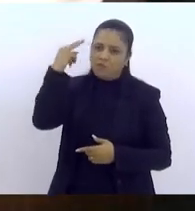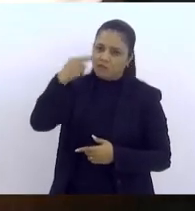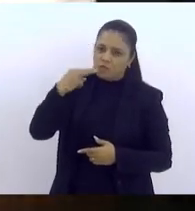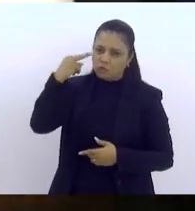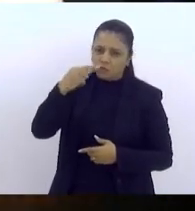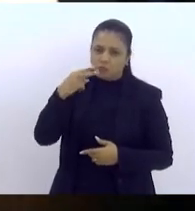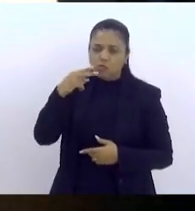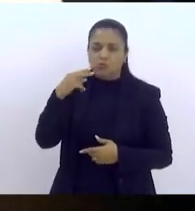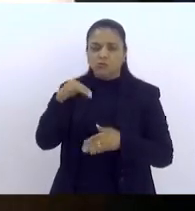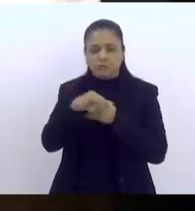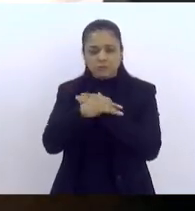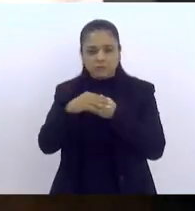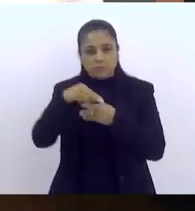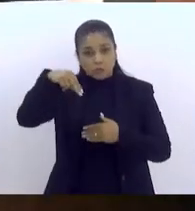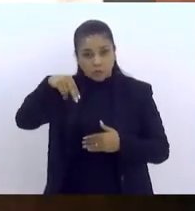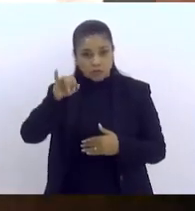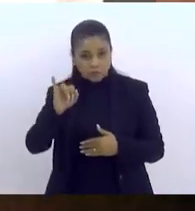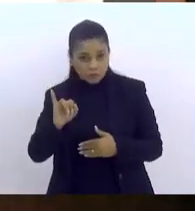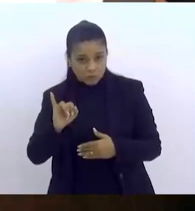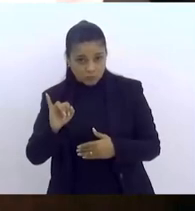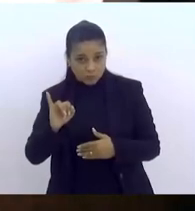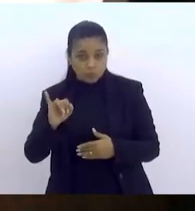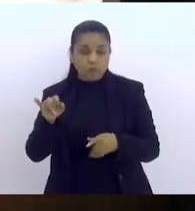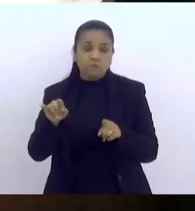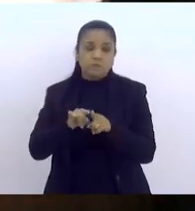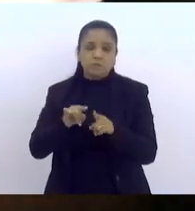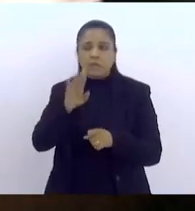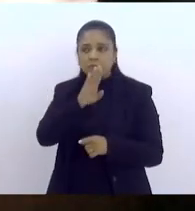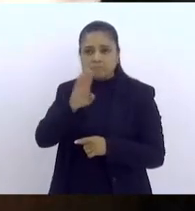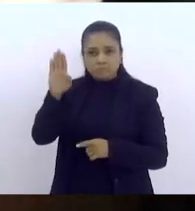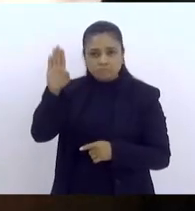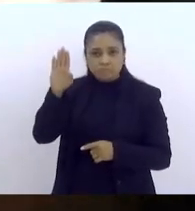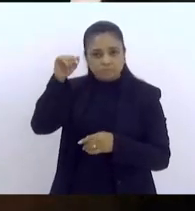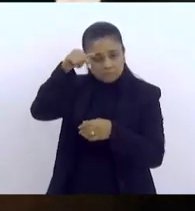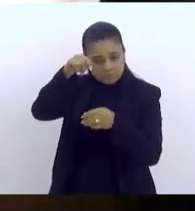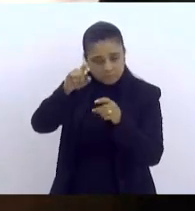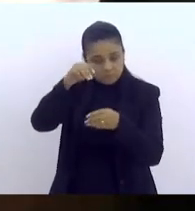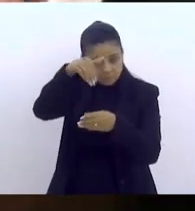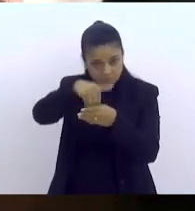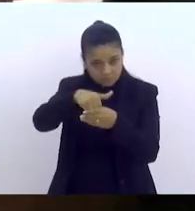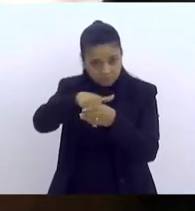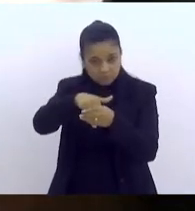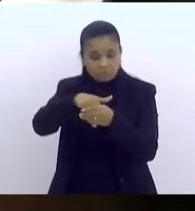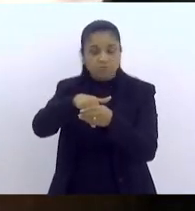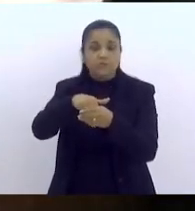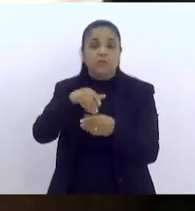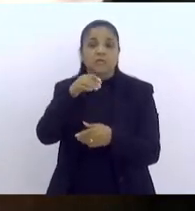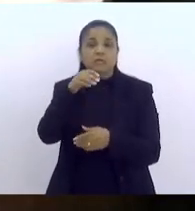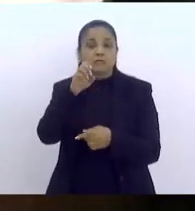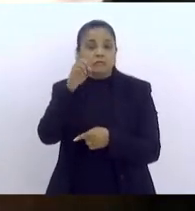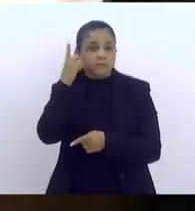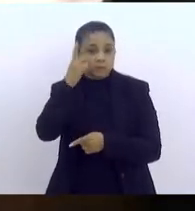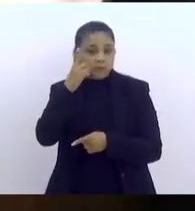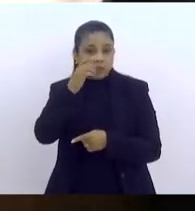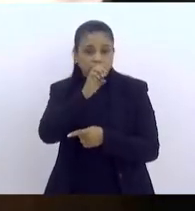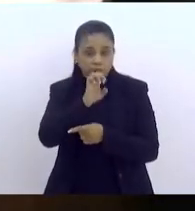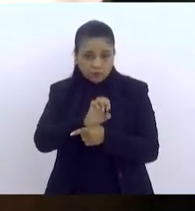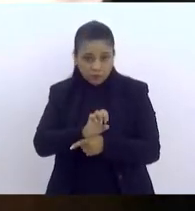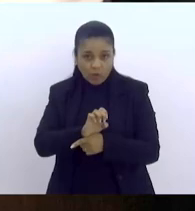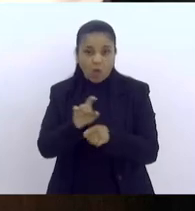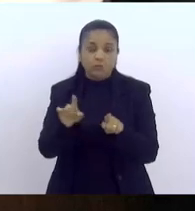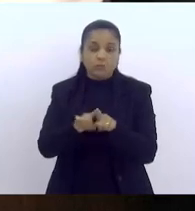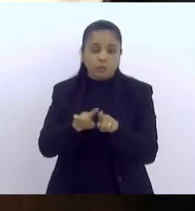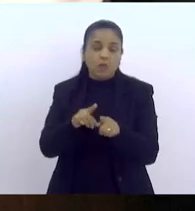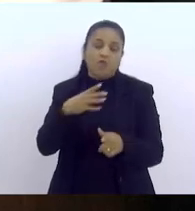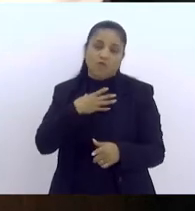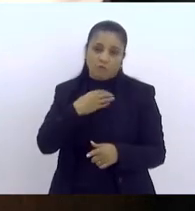Nova Iguaçu, que o elegeu deputado estadual, que elegeu o seu filho, meu colega, deputado Ottoni, deputado